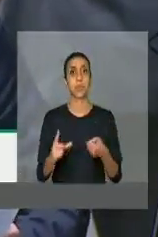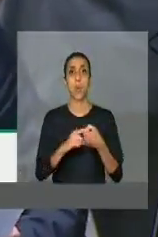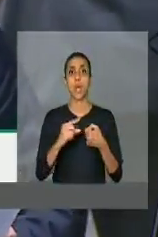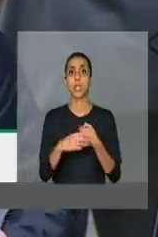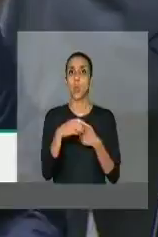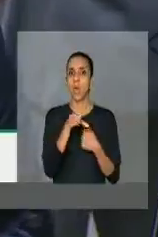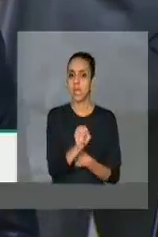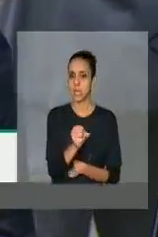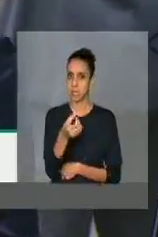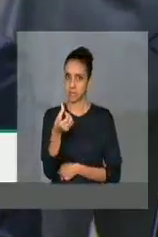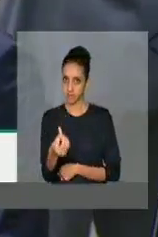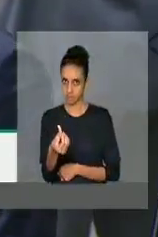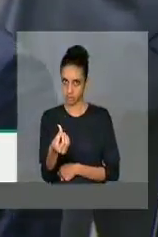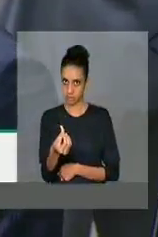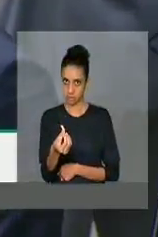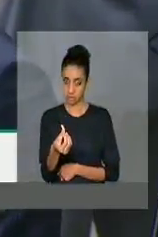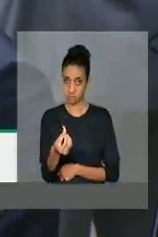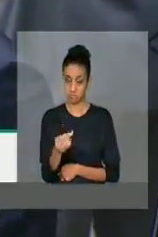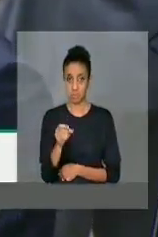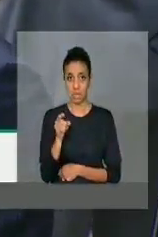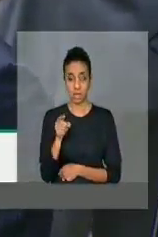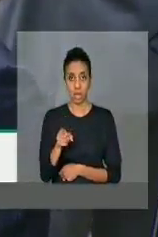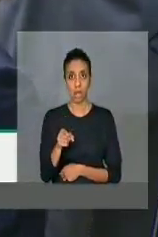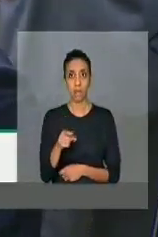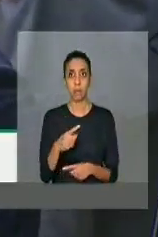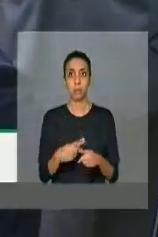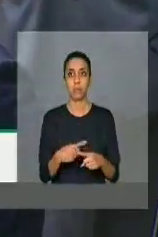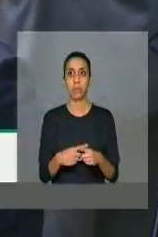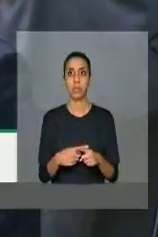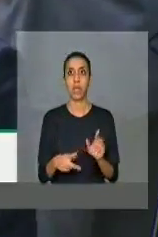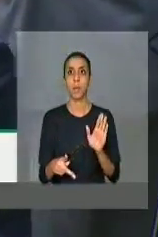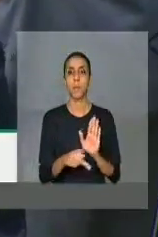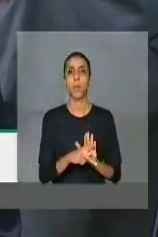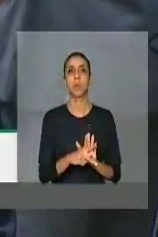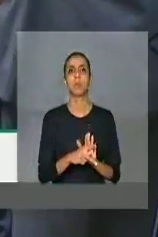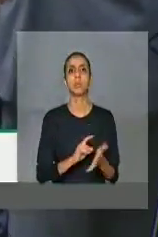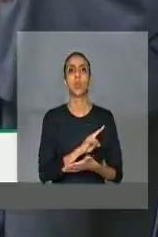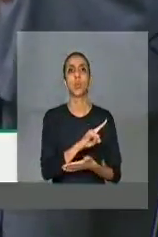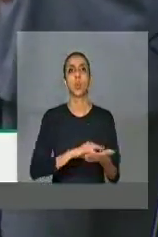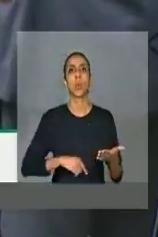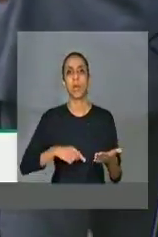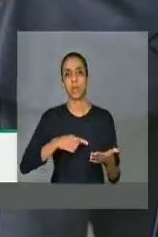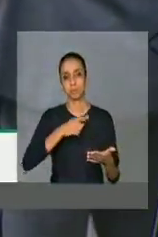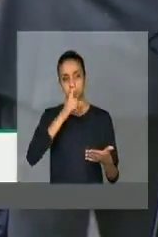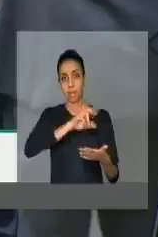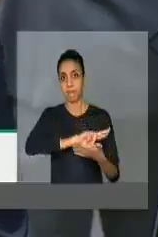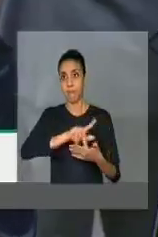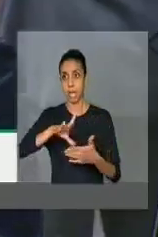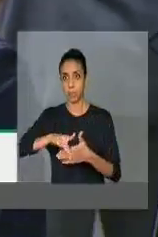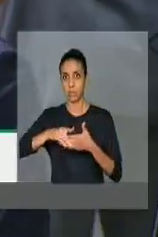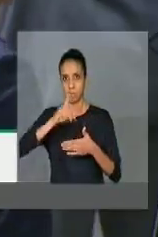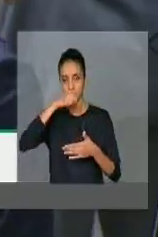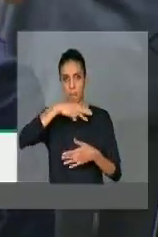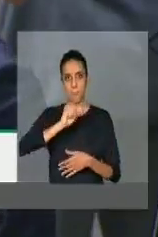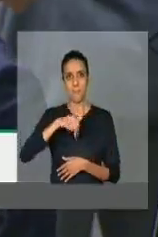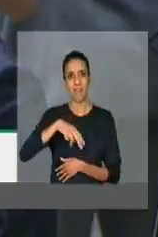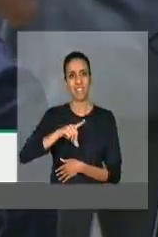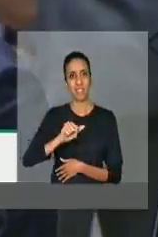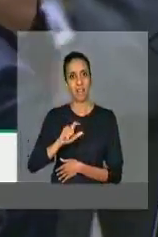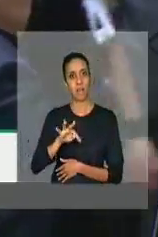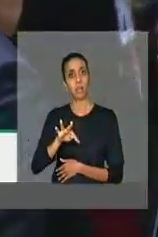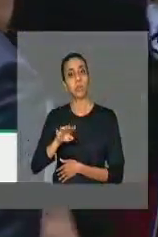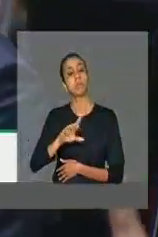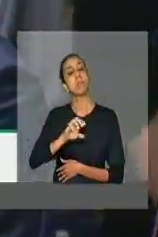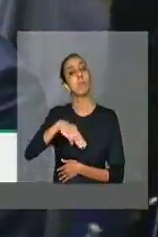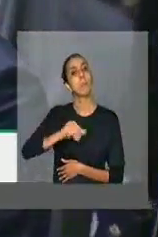86, e esse é fruto inclusive de um mandato de segurança que foi impetrado hoje por vários líderes no Supremo Tribunal